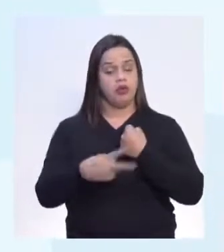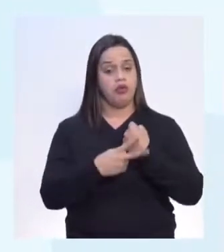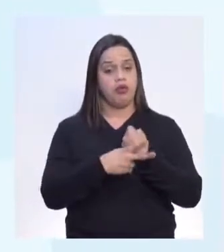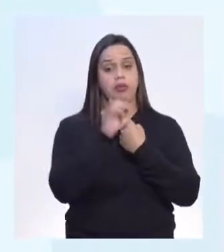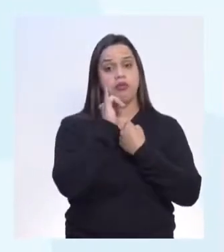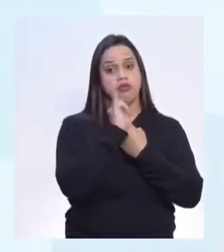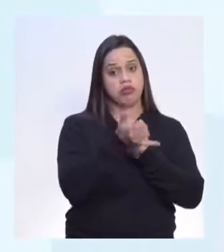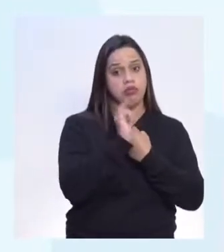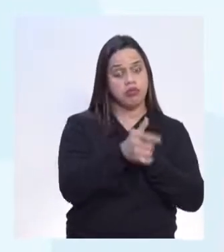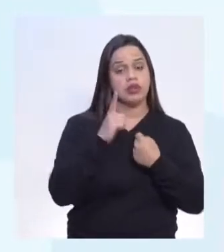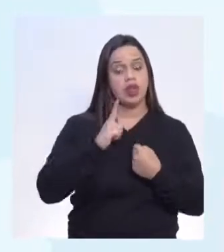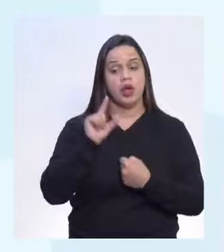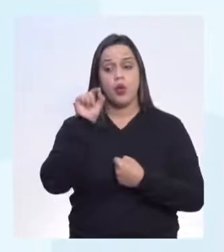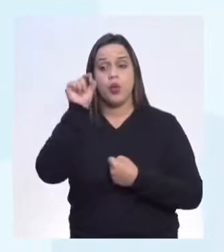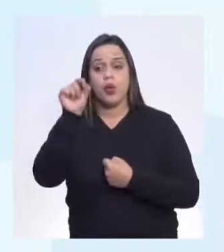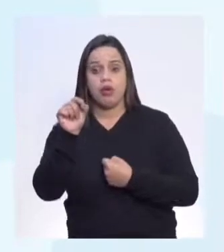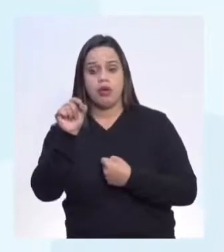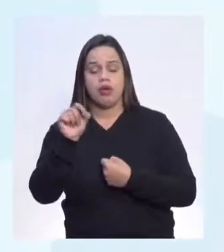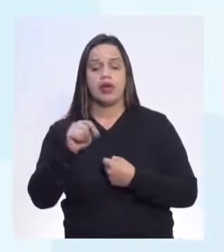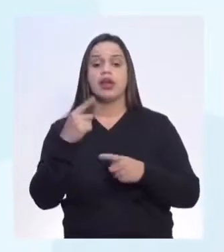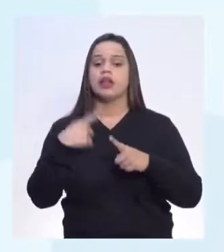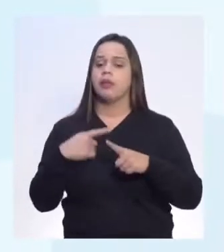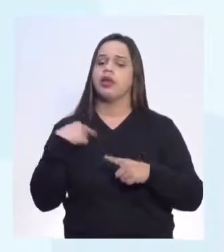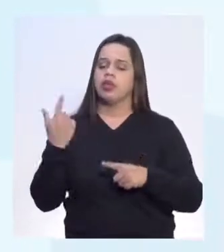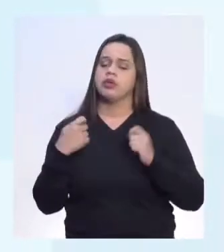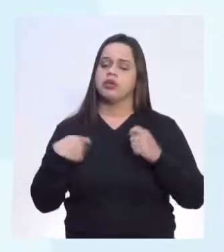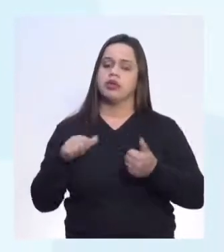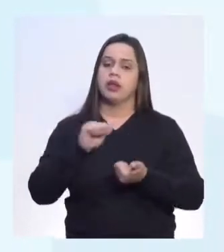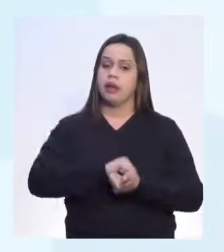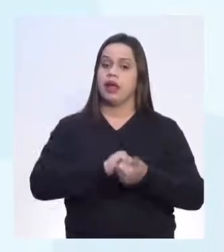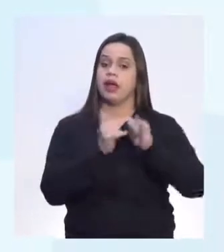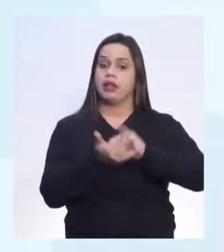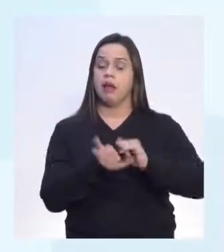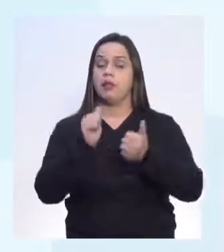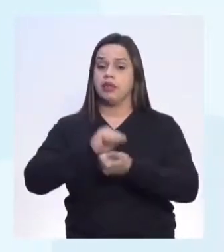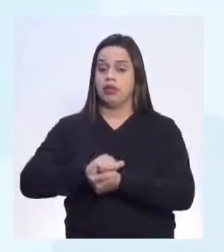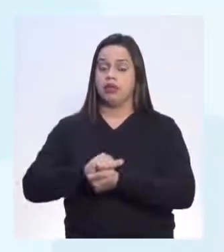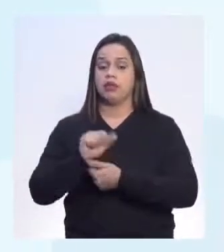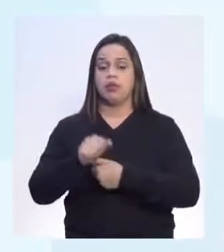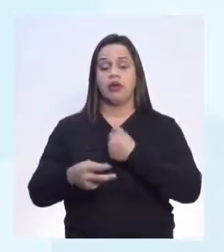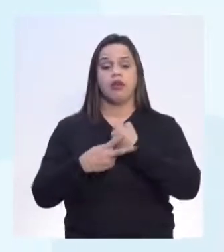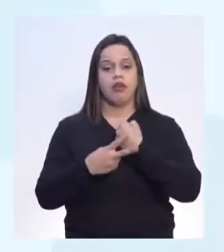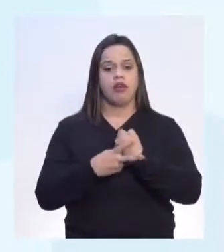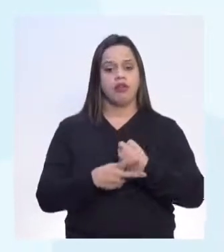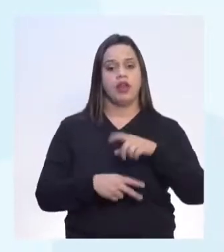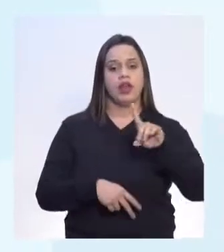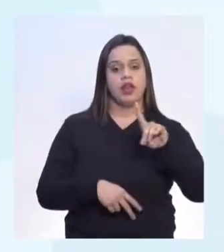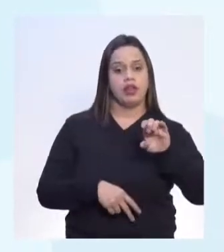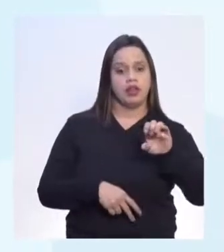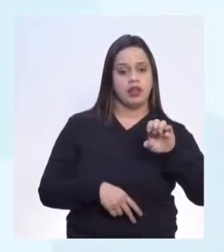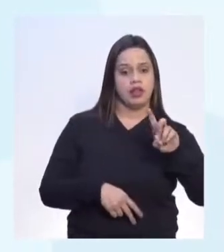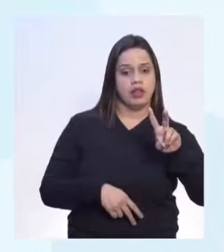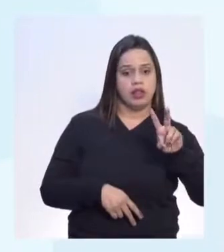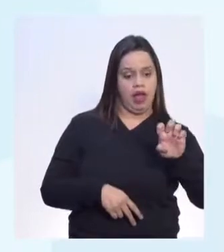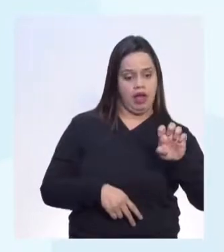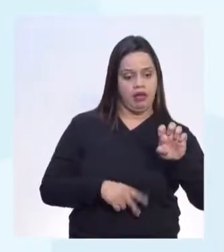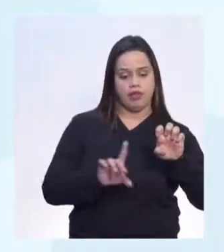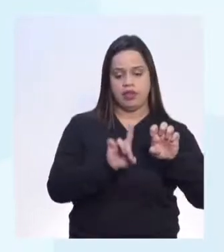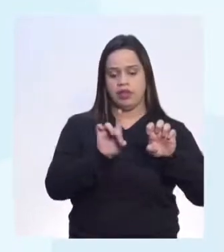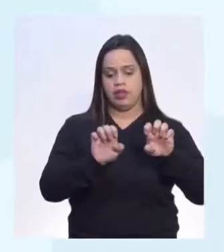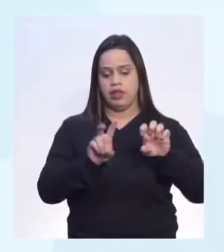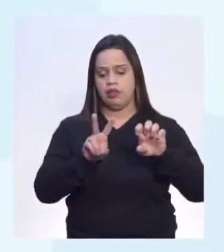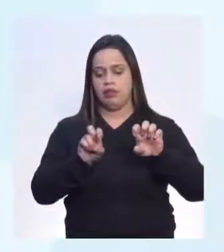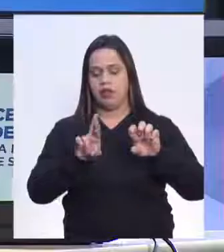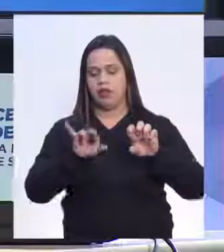E às vezes a gente precisa adequar o verbo, tá vendo? Que deve virou deveria. Sim. Há muitas vezes, A gente aliás, vai não é?